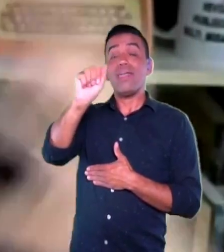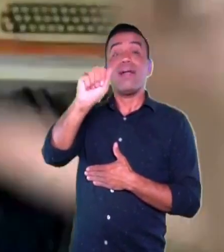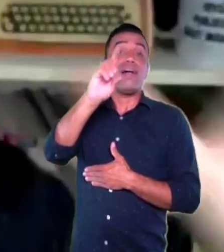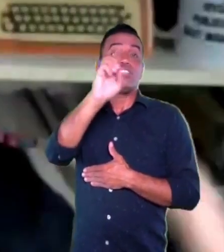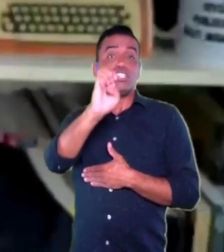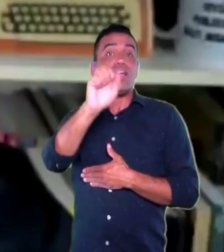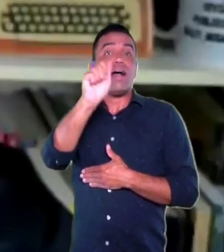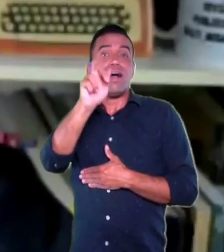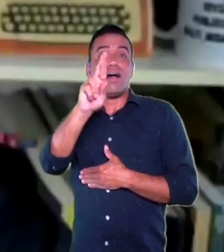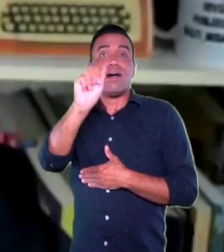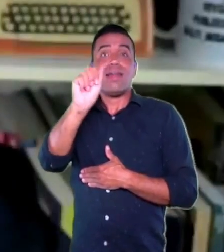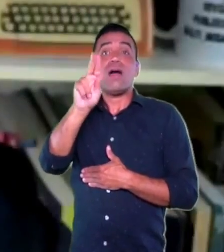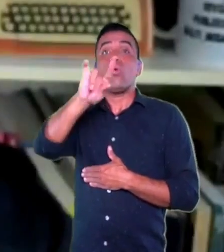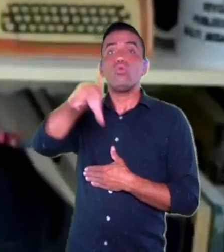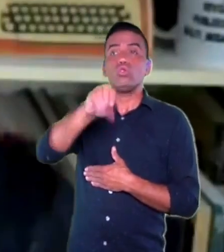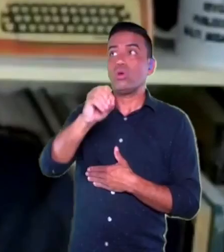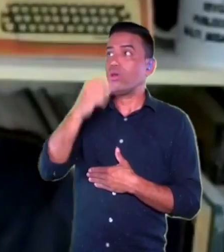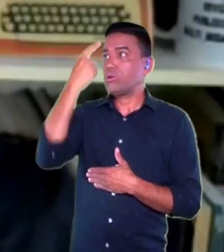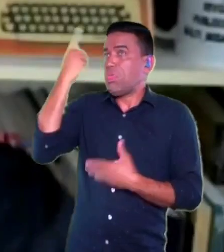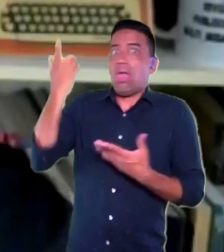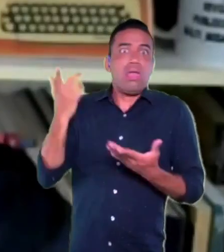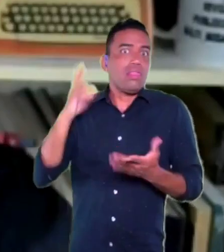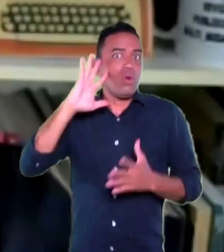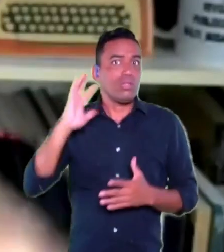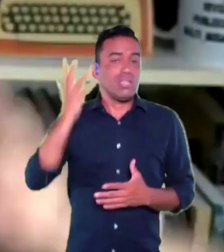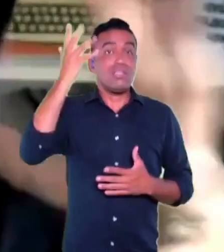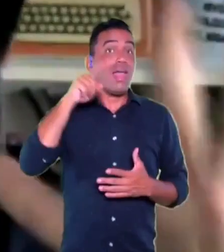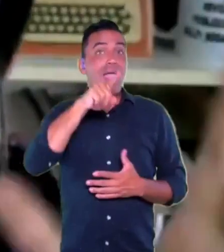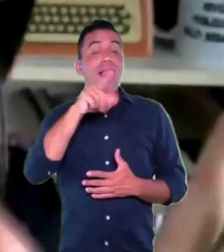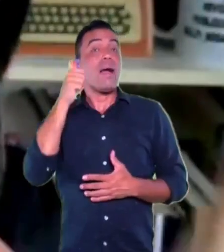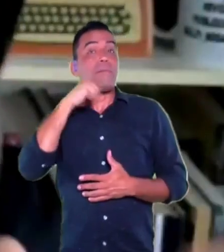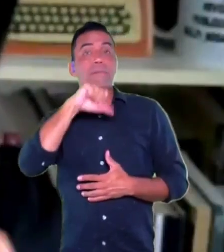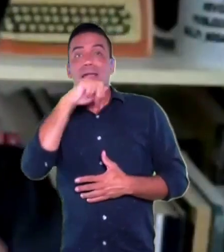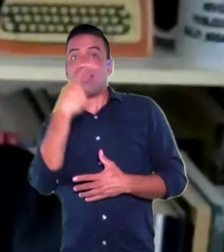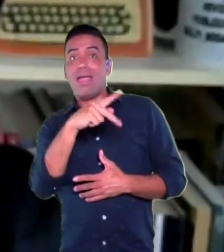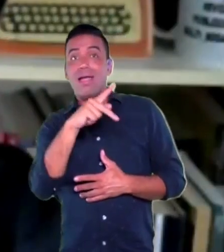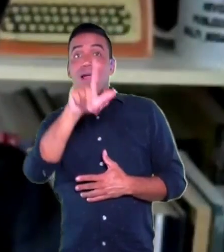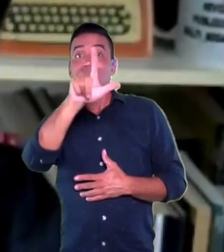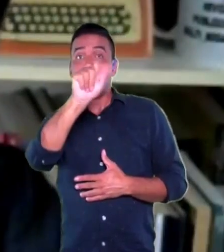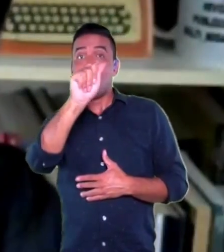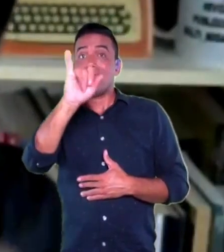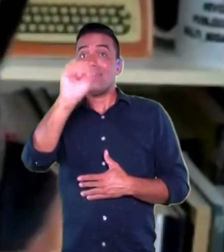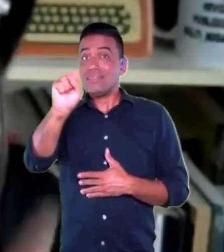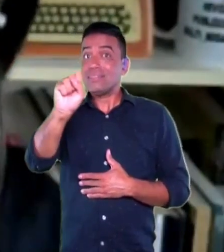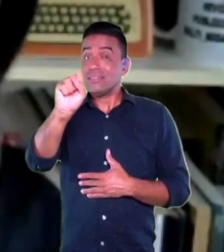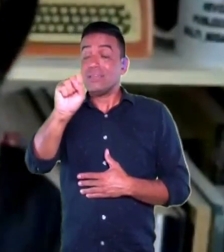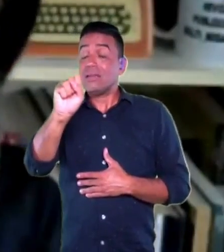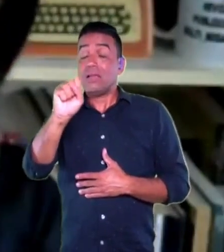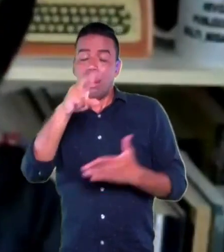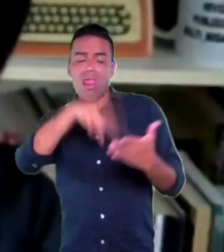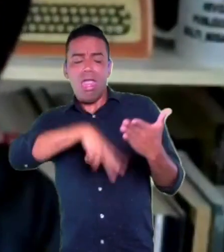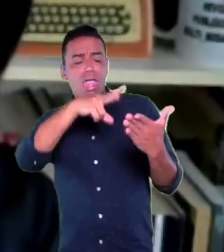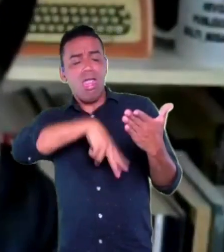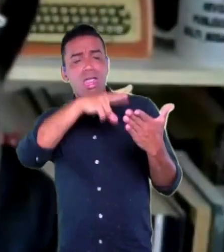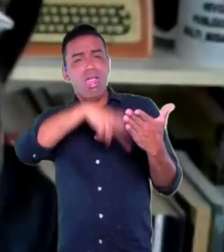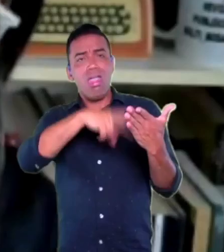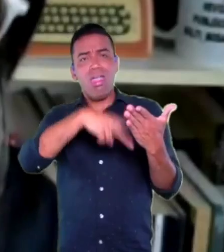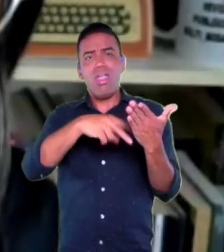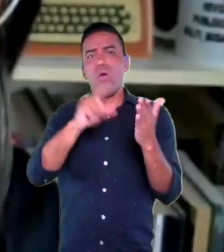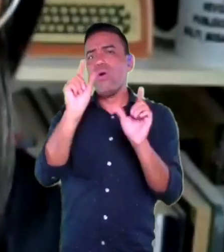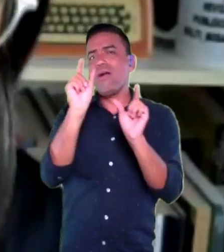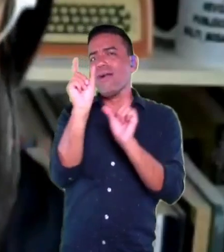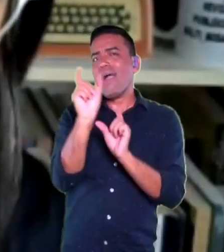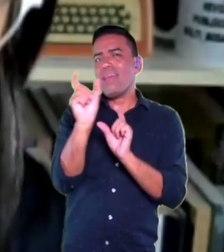do que era, o que estava acontecendo. A Laís Correia de Araújo leu meus poemas, fez uns